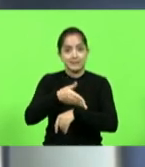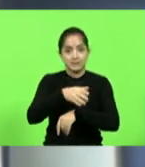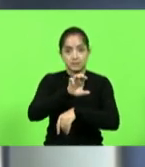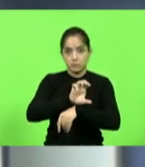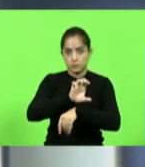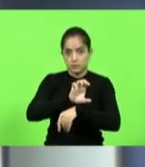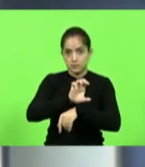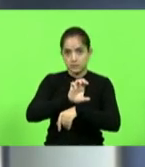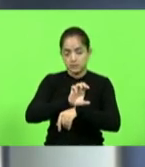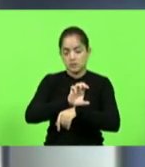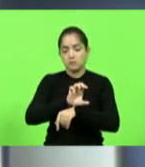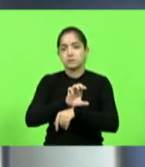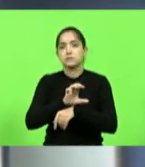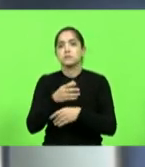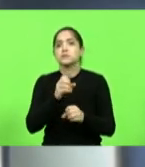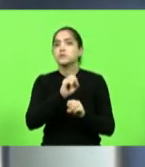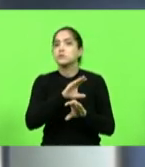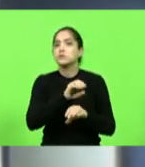de educação básica.